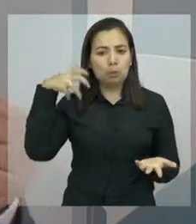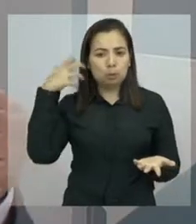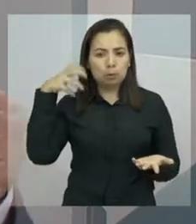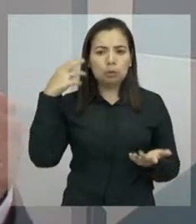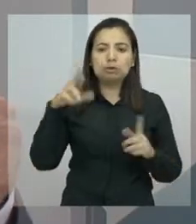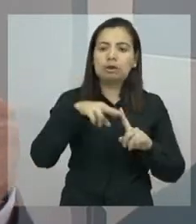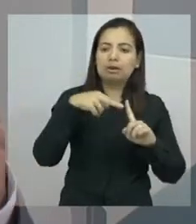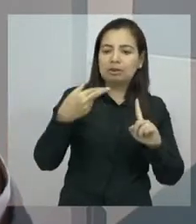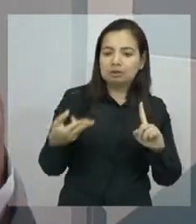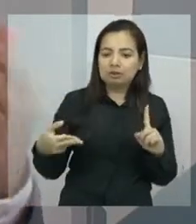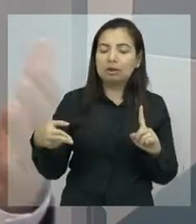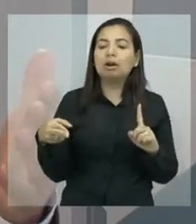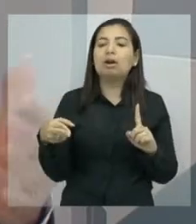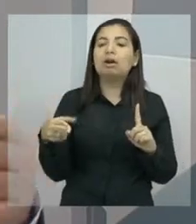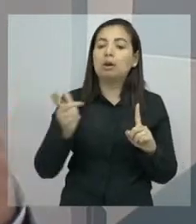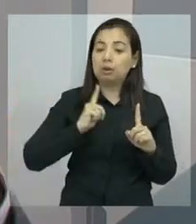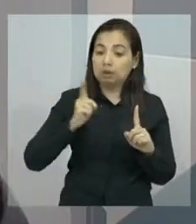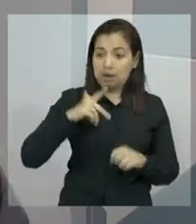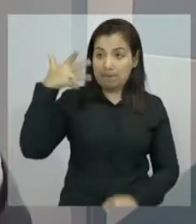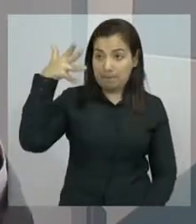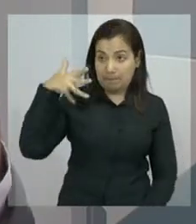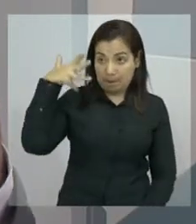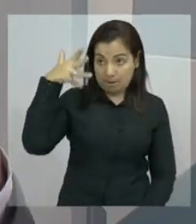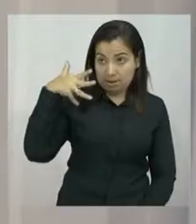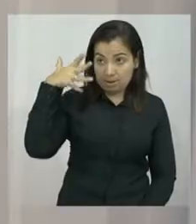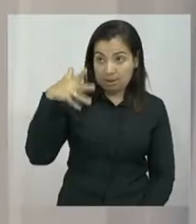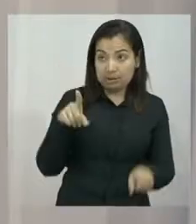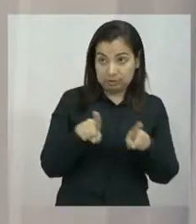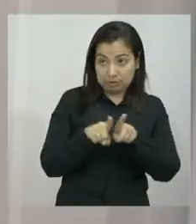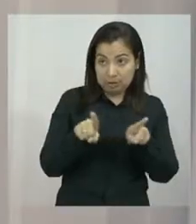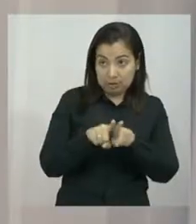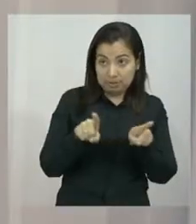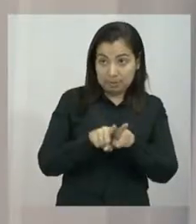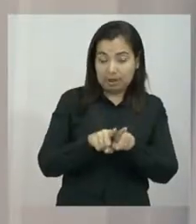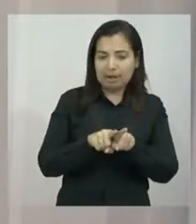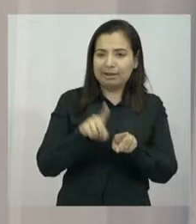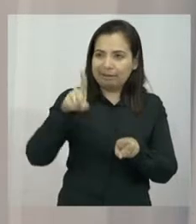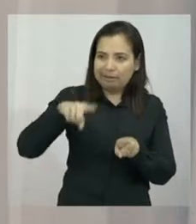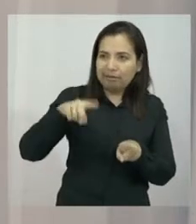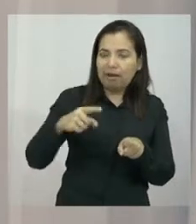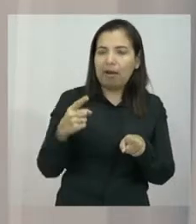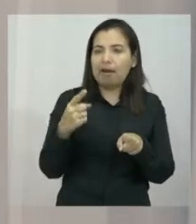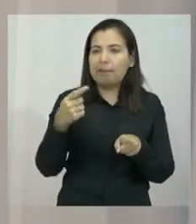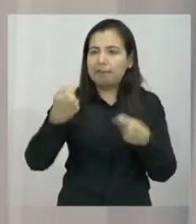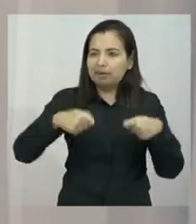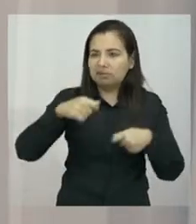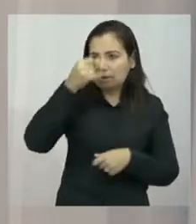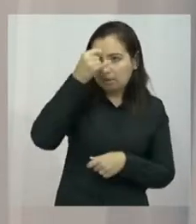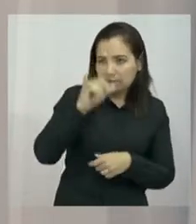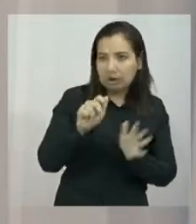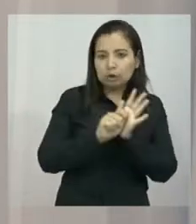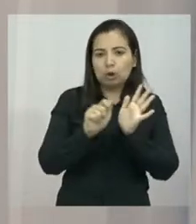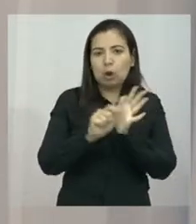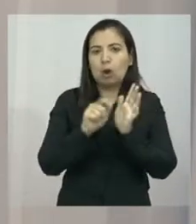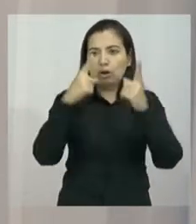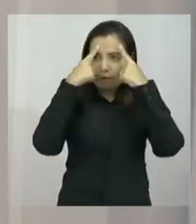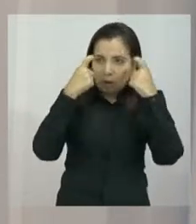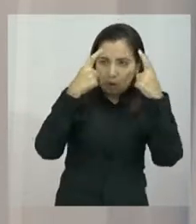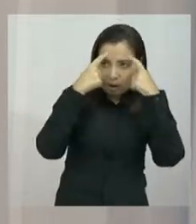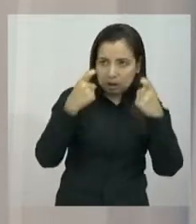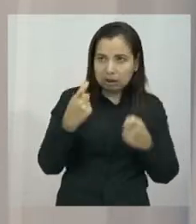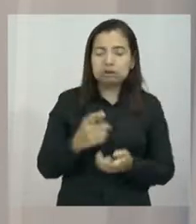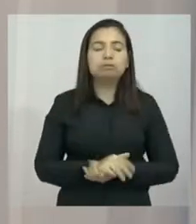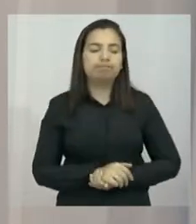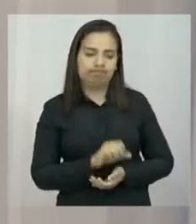religiosa, também vão acontecer palestras nessa questão do combate às drogas, à violência de um modo geral? Com certeza, nós